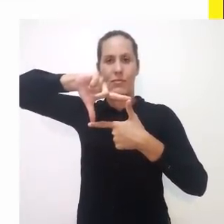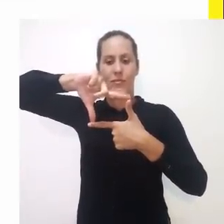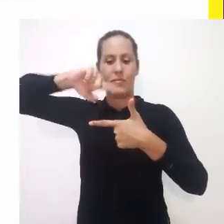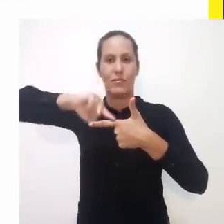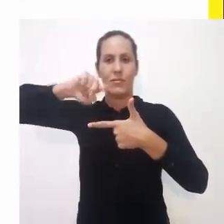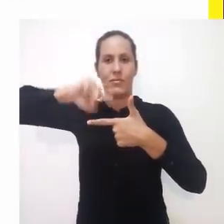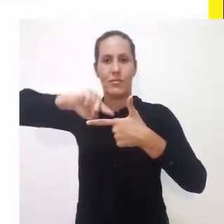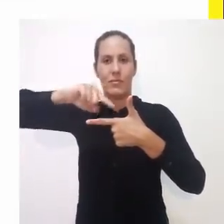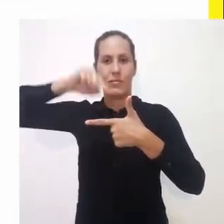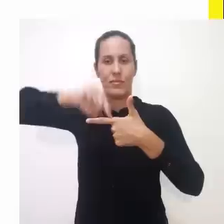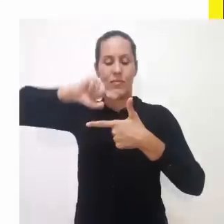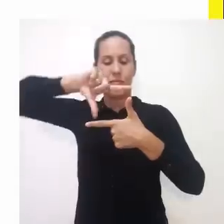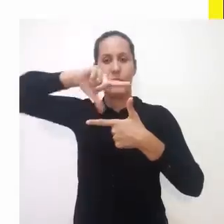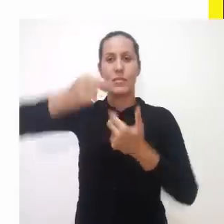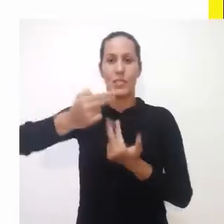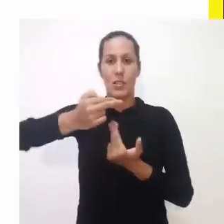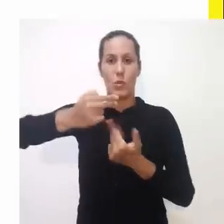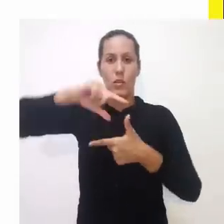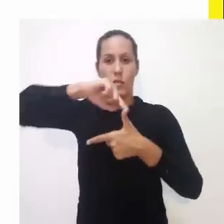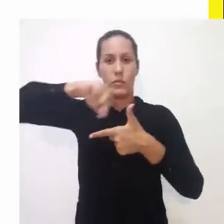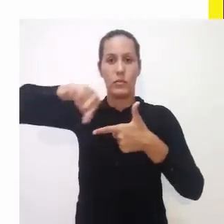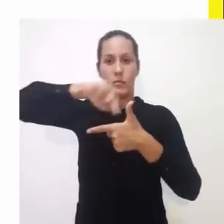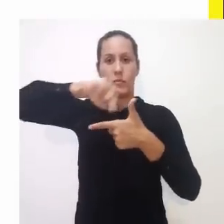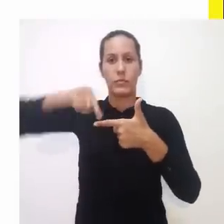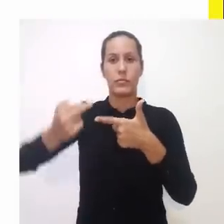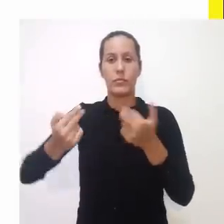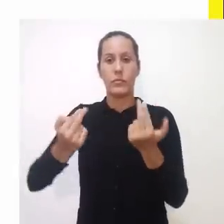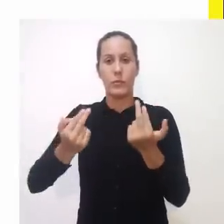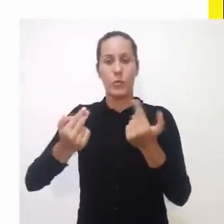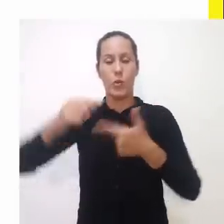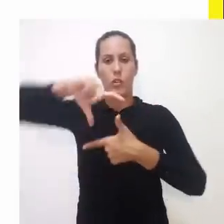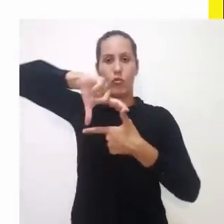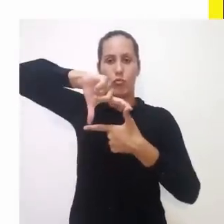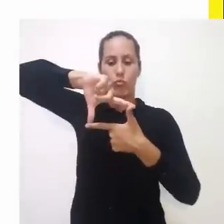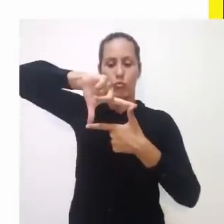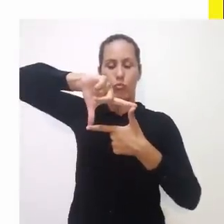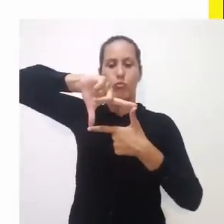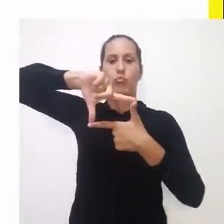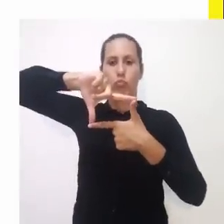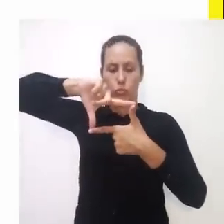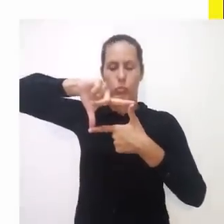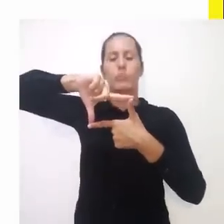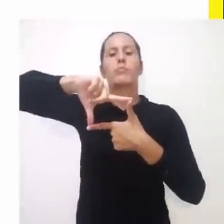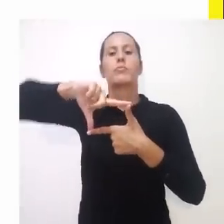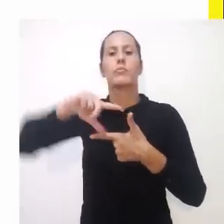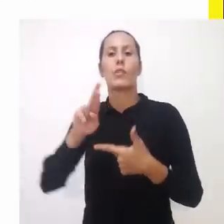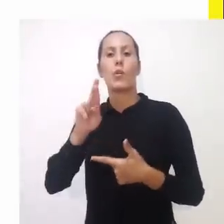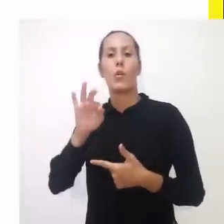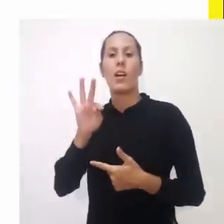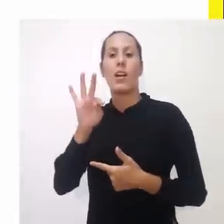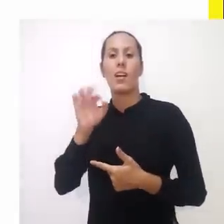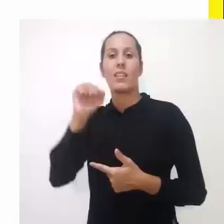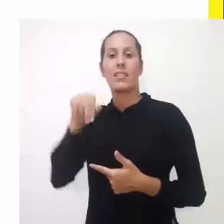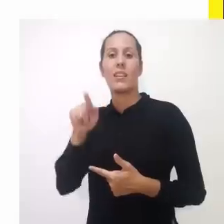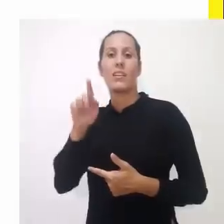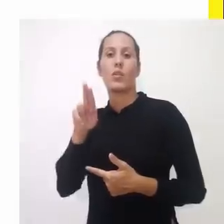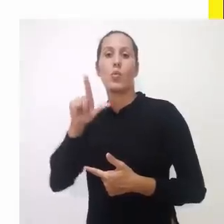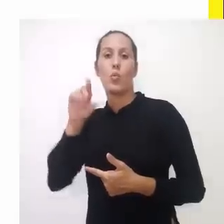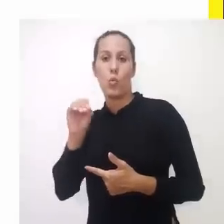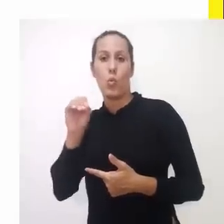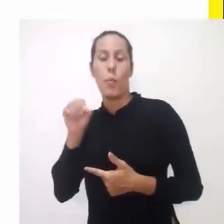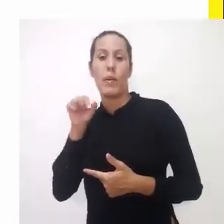lado paralelo, são iguais. E o de cima e o de baixo, também paralelos, também são iguais. Só que